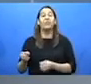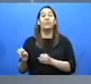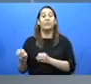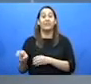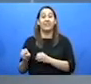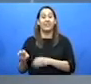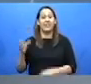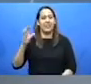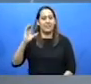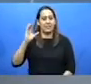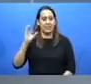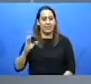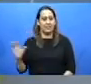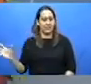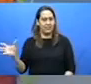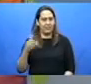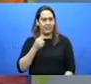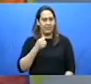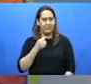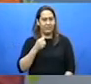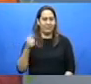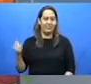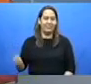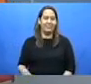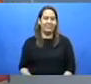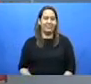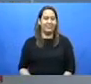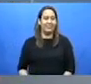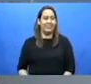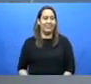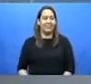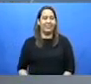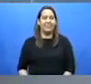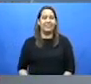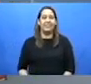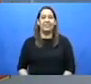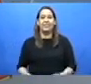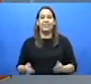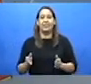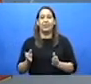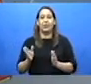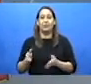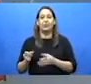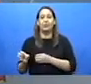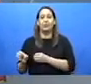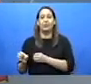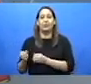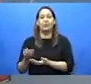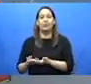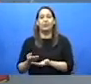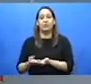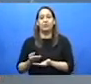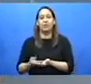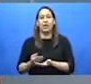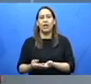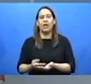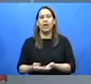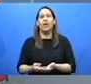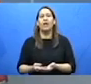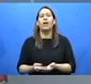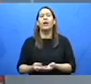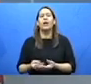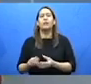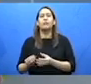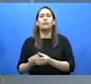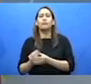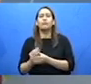Preparados? Então vamos lá! Na aula de hoje, nós vamos estudar o desenvolvimento das